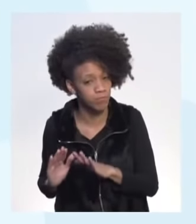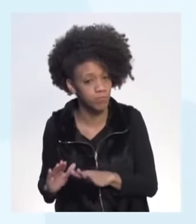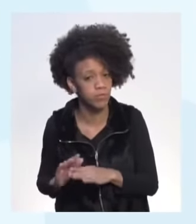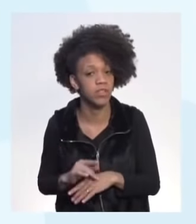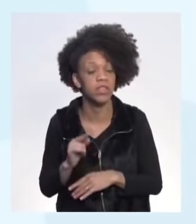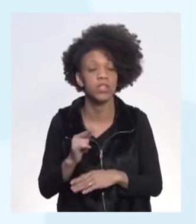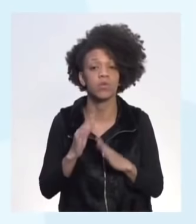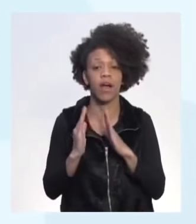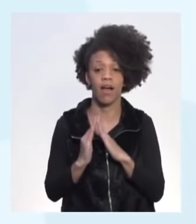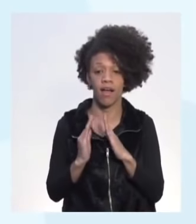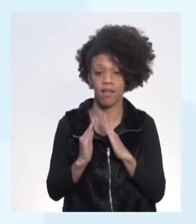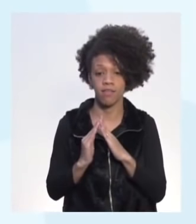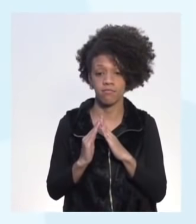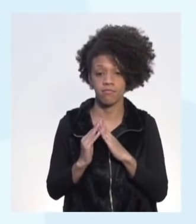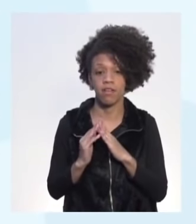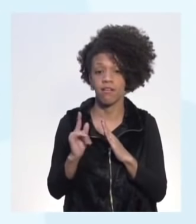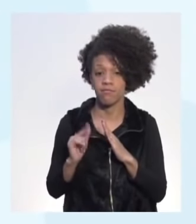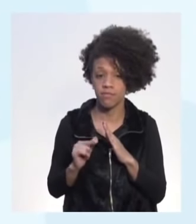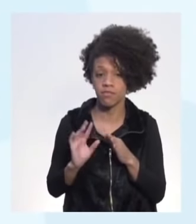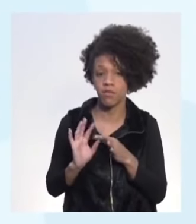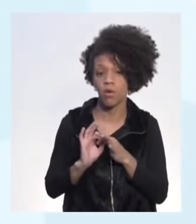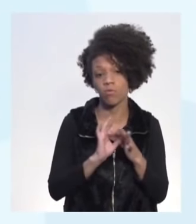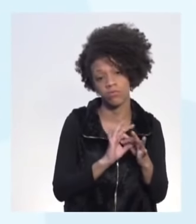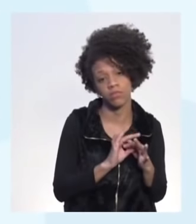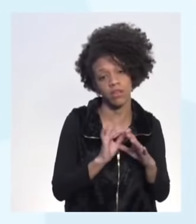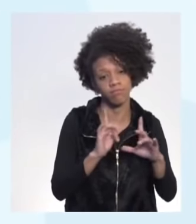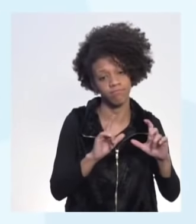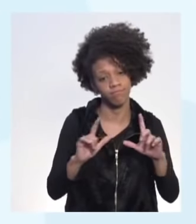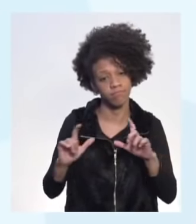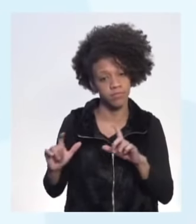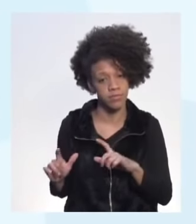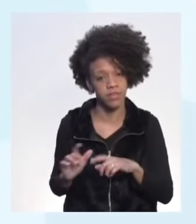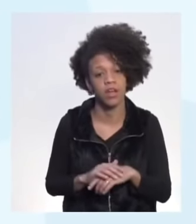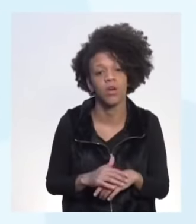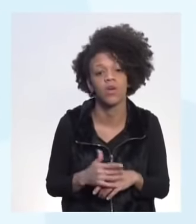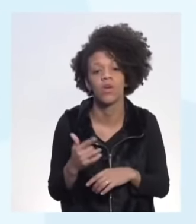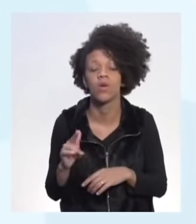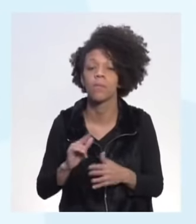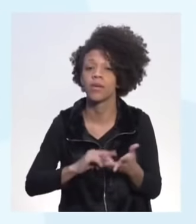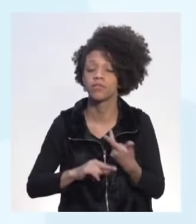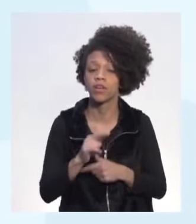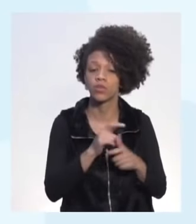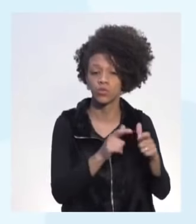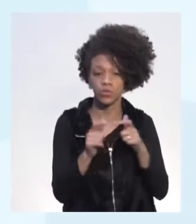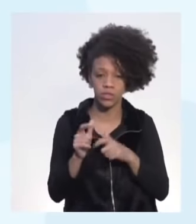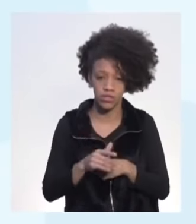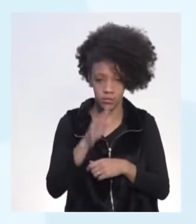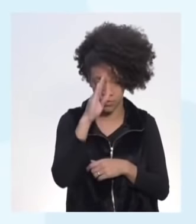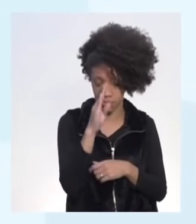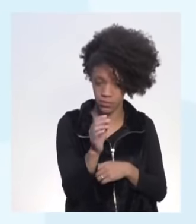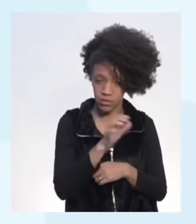nesse contexto, cenas inusitadas estão sendo registradas nos demais diversos lugares,